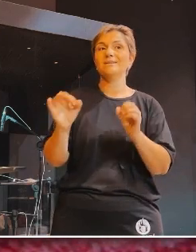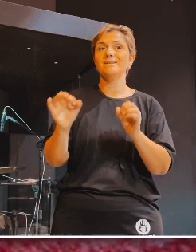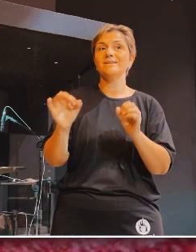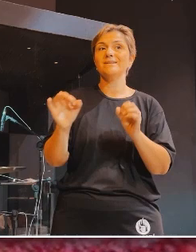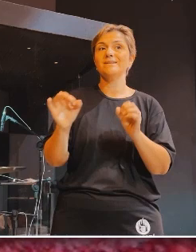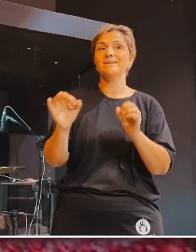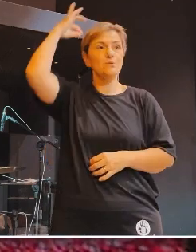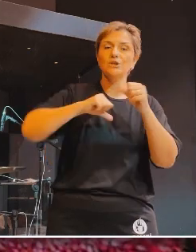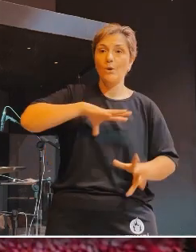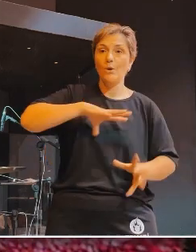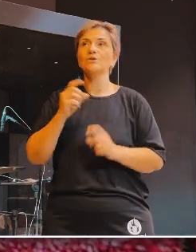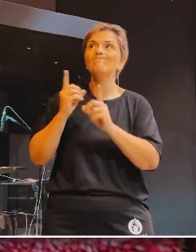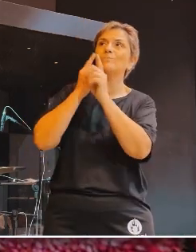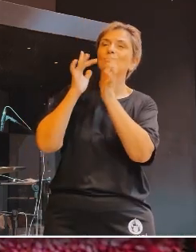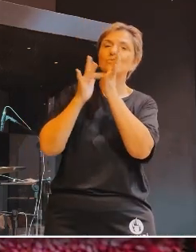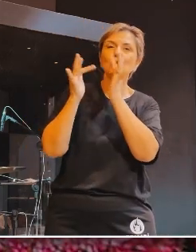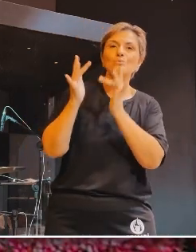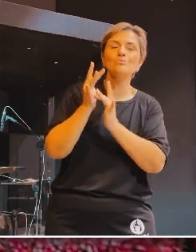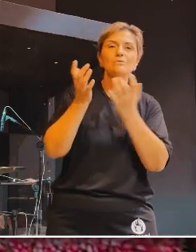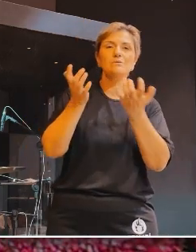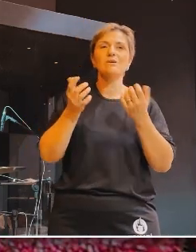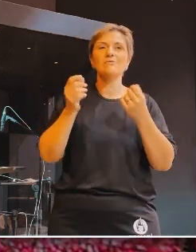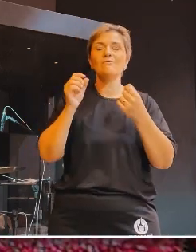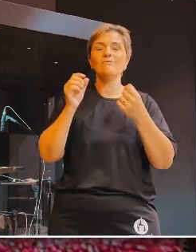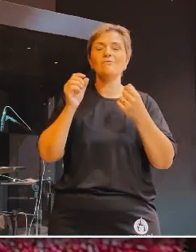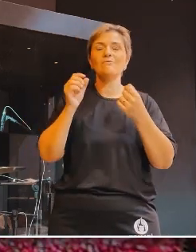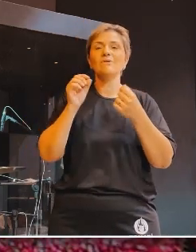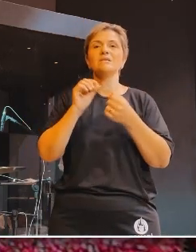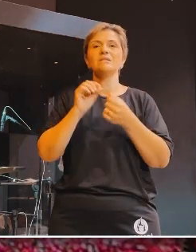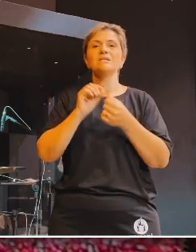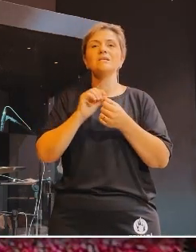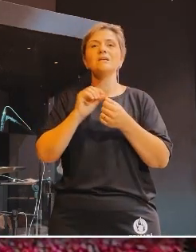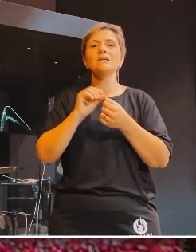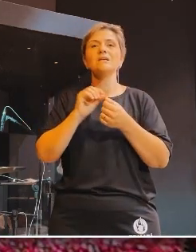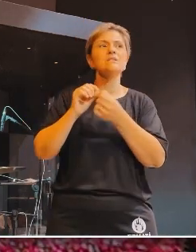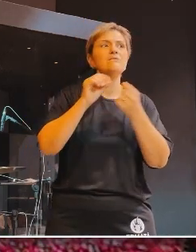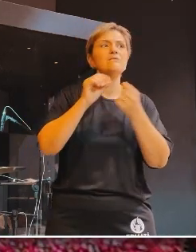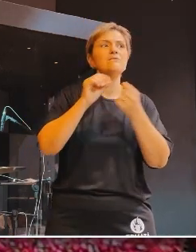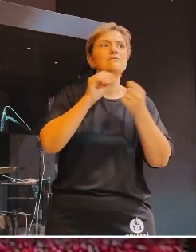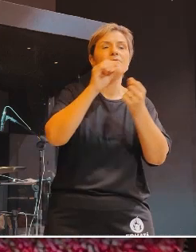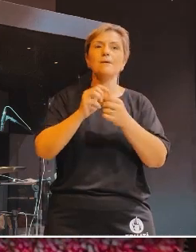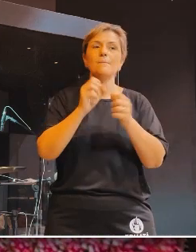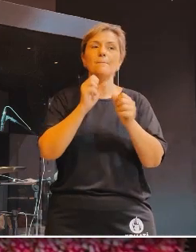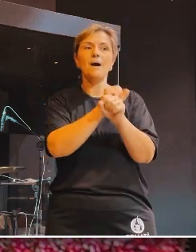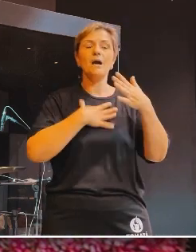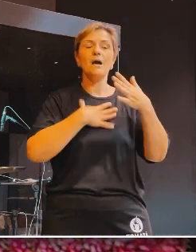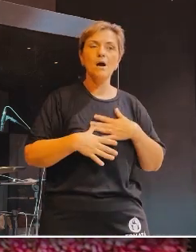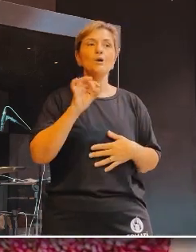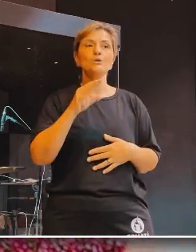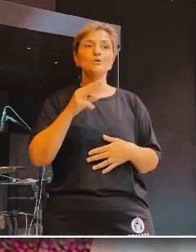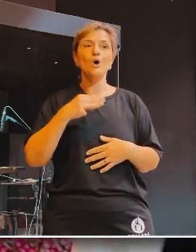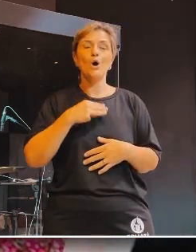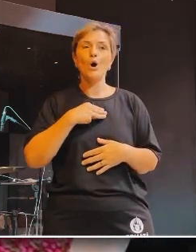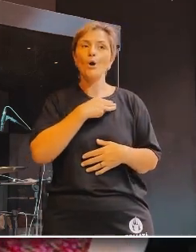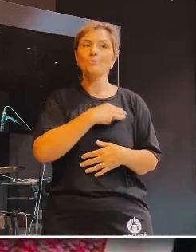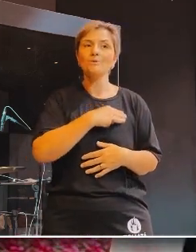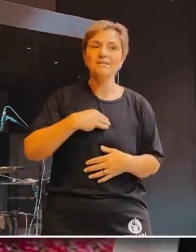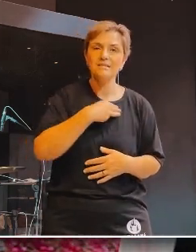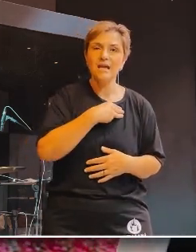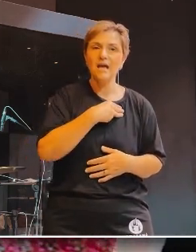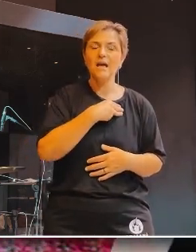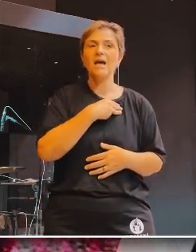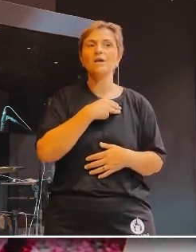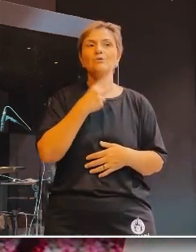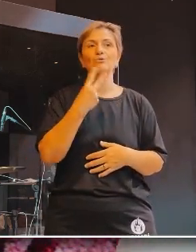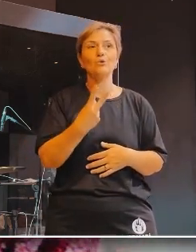descobriu Jesus? Que quer fazer. A gente tem que dizer calma. É só um ministério por vez, 2 ministérios